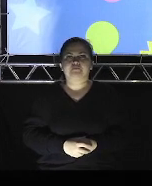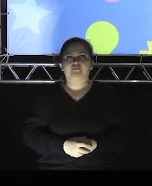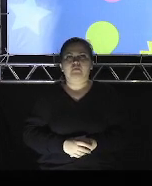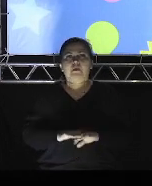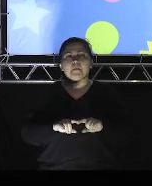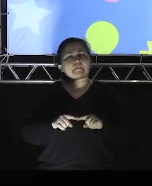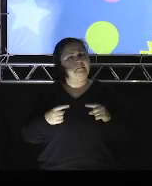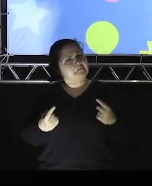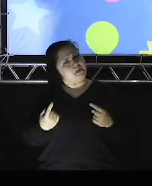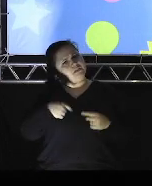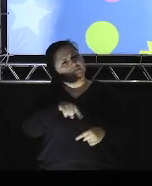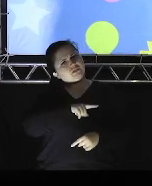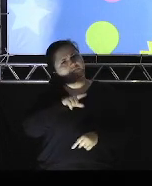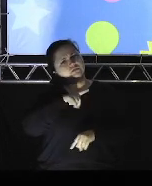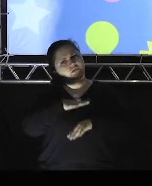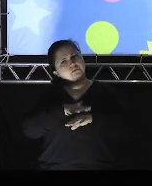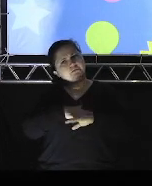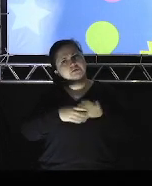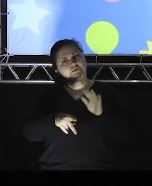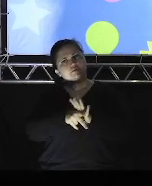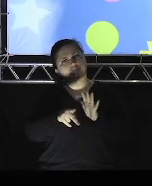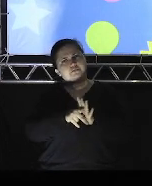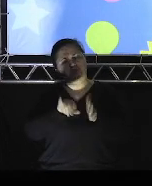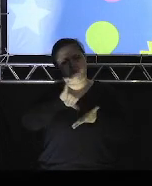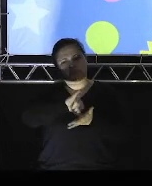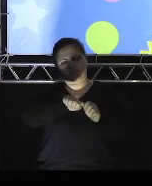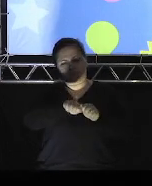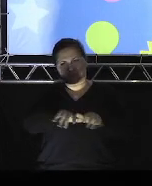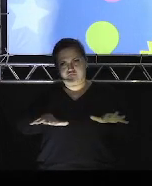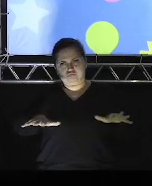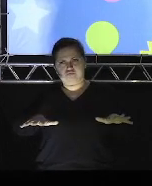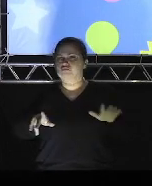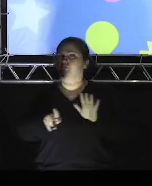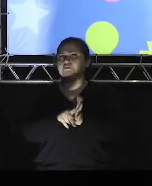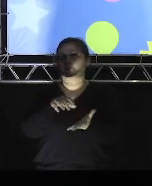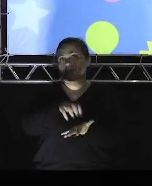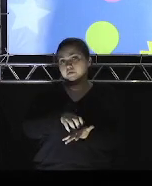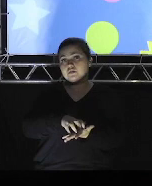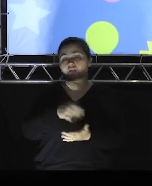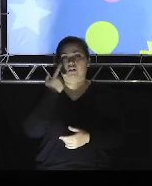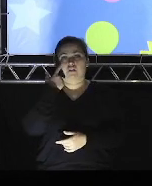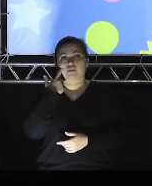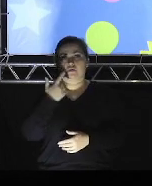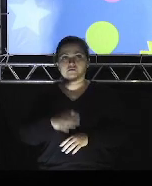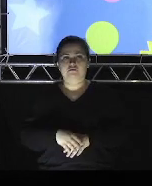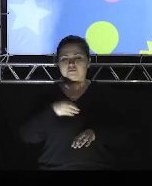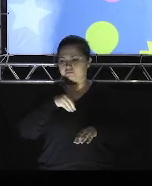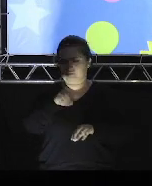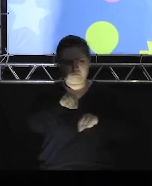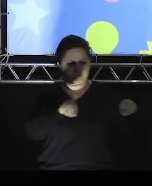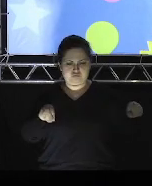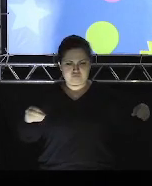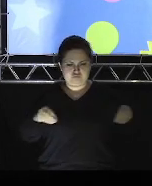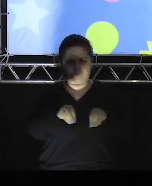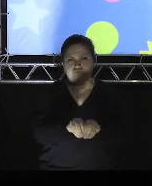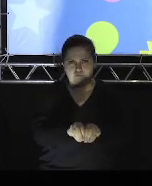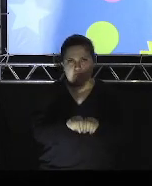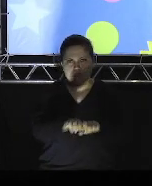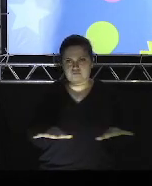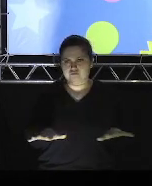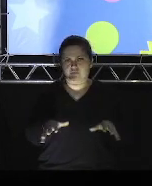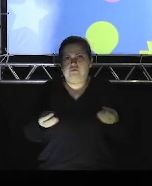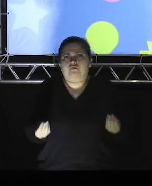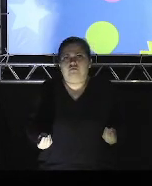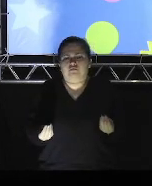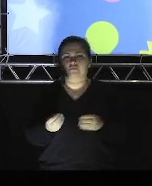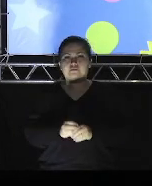No entanto, a gente tem um momento ali de descentralização da área. Então, lembra lá, ovo ou galinha. Vamos centralizar ou não vamos centralizar?